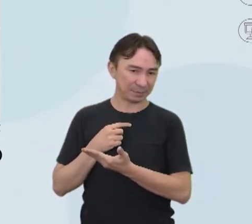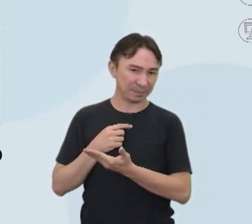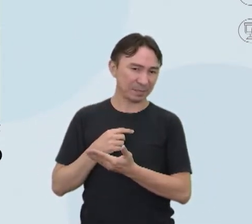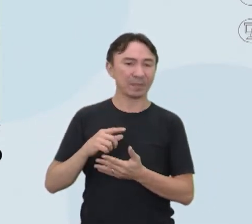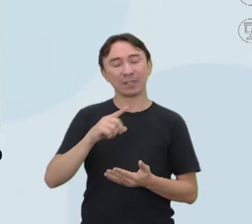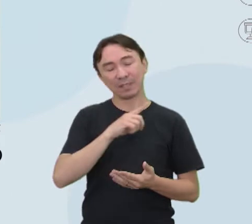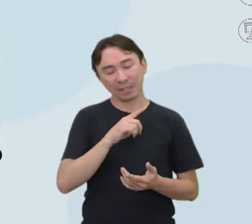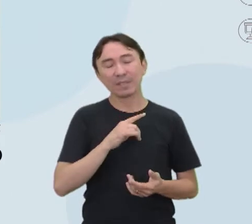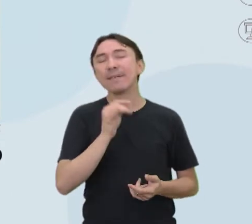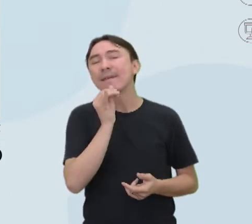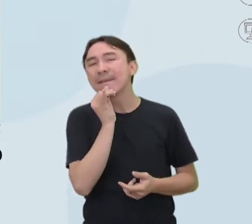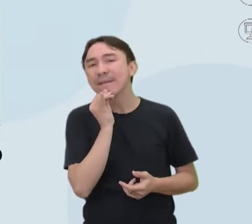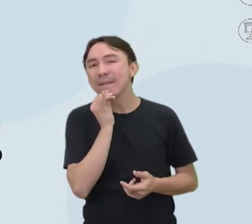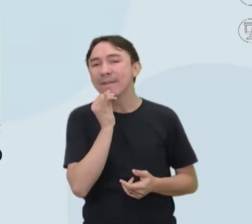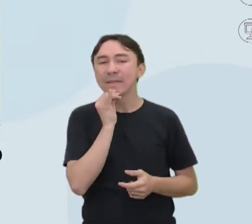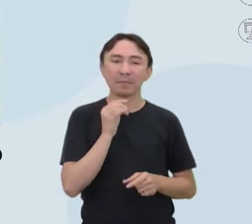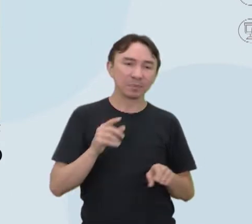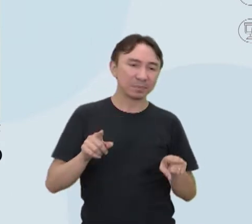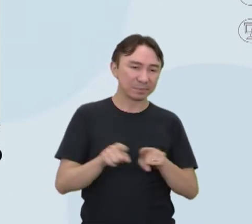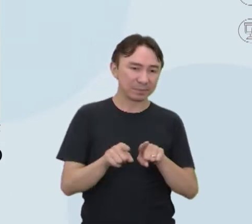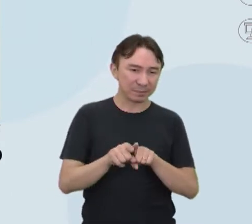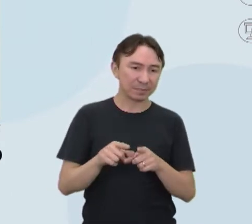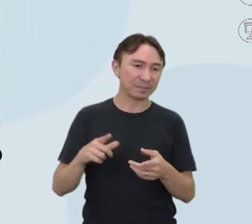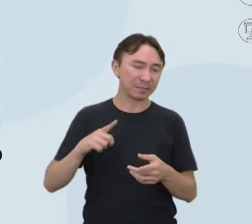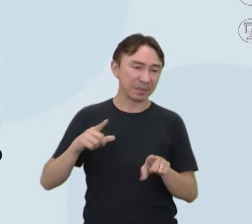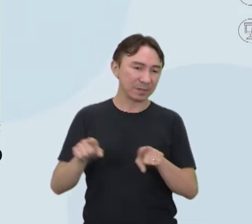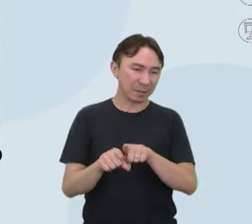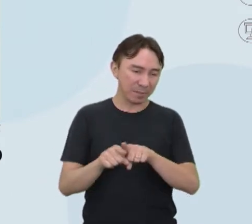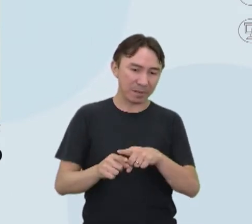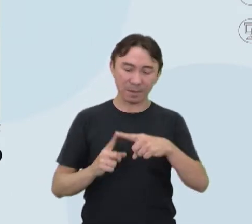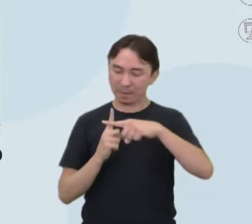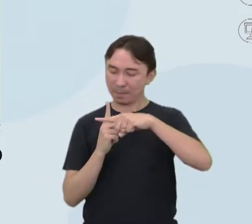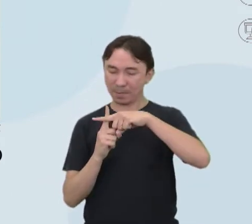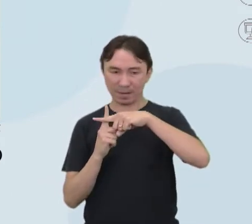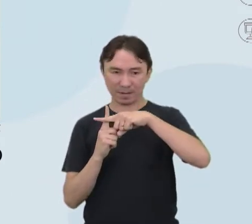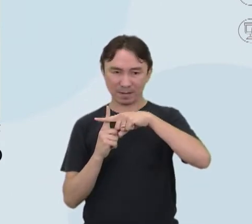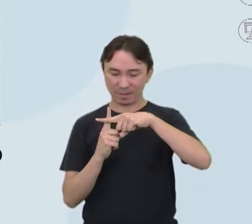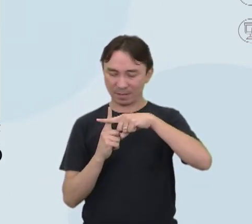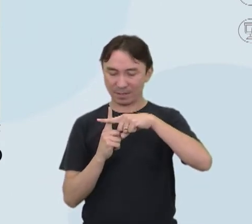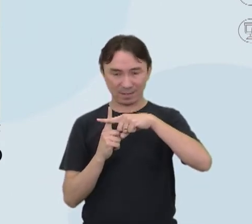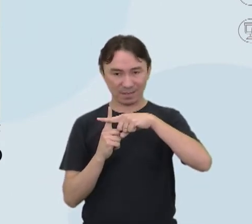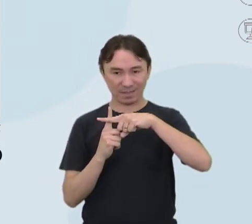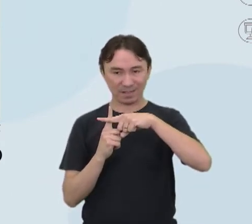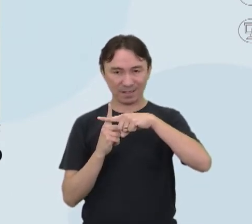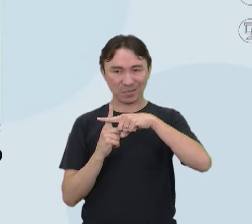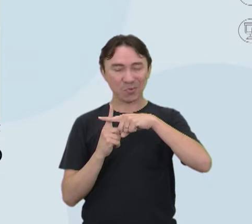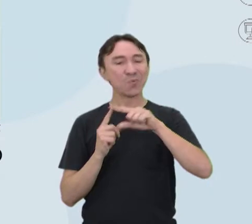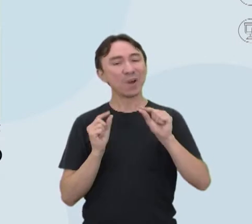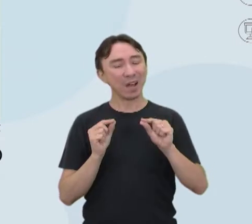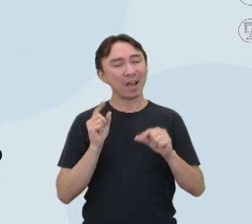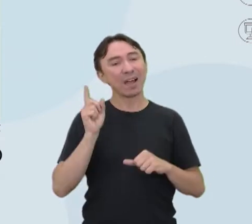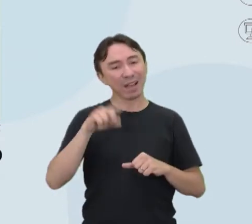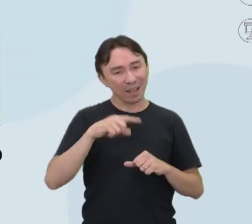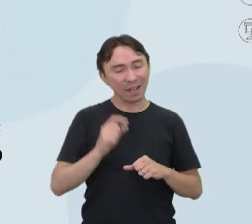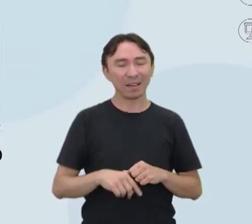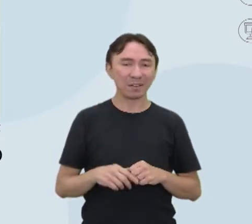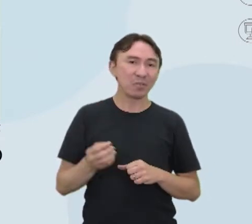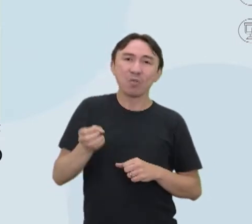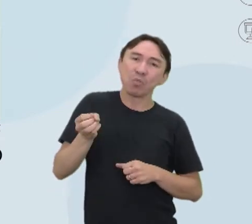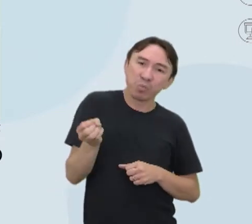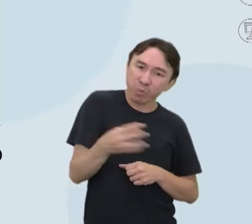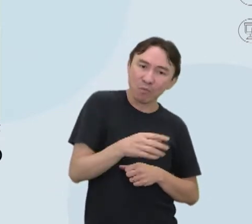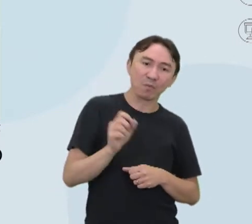exemplos de formulários e tem um sinalzinho de mais colorido ali, né? Com as coresinhas bem bonitinhas, que é onde você vai clicar para abrir um